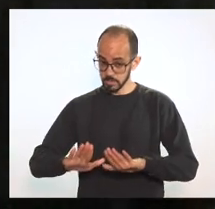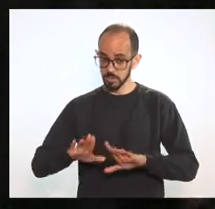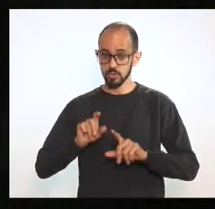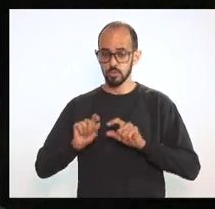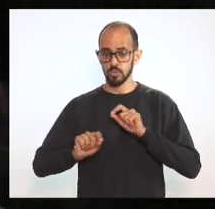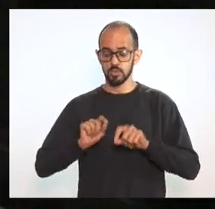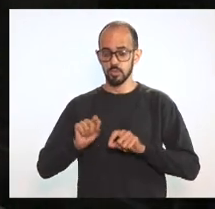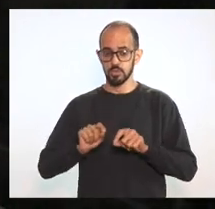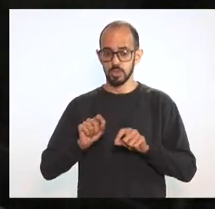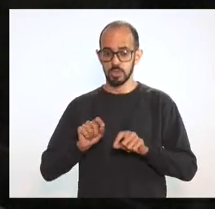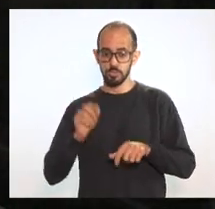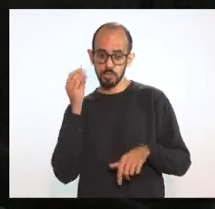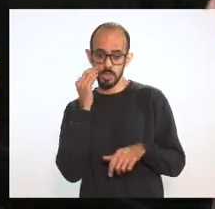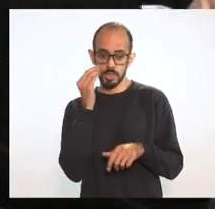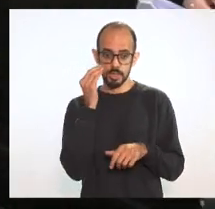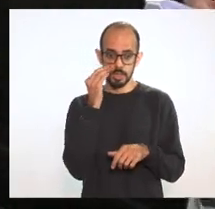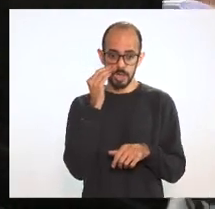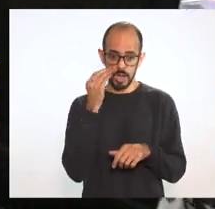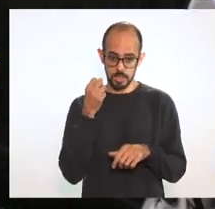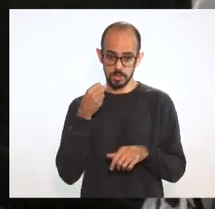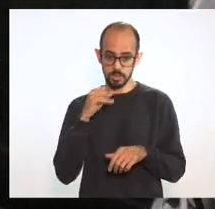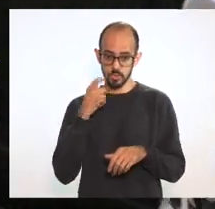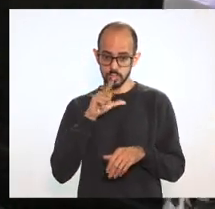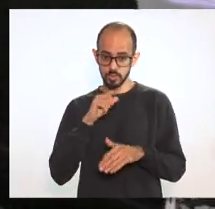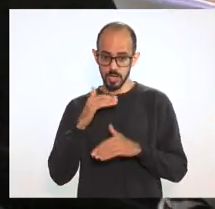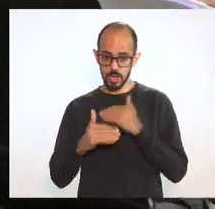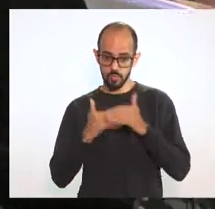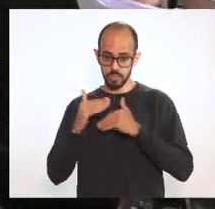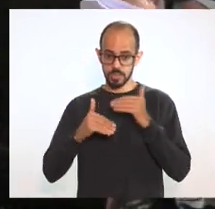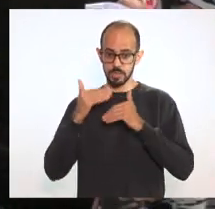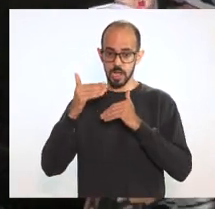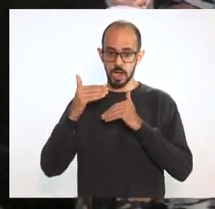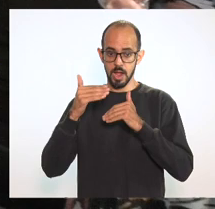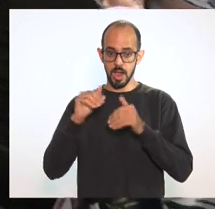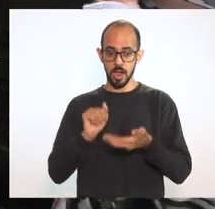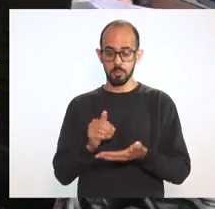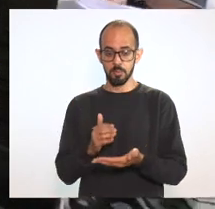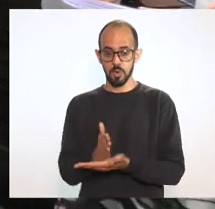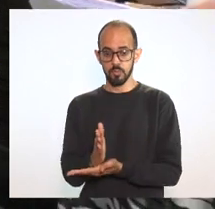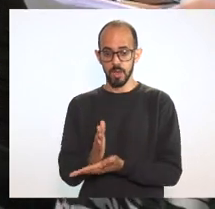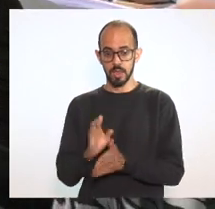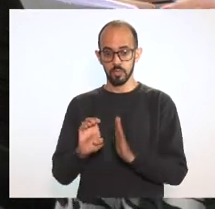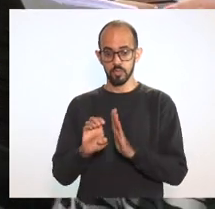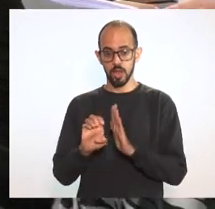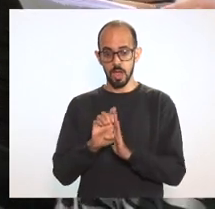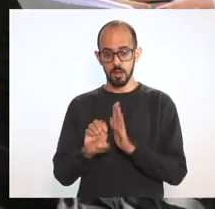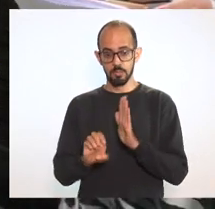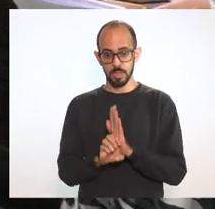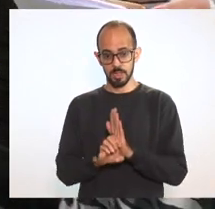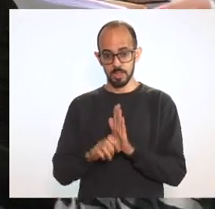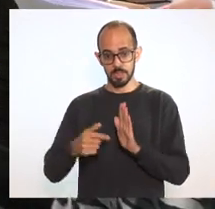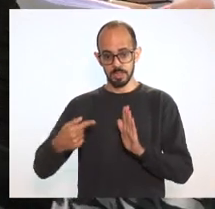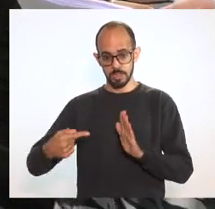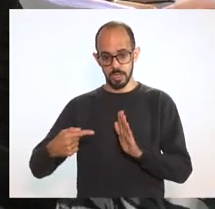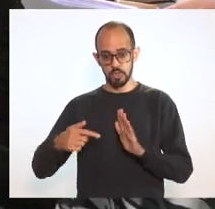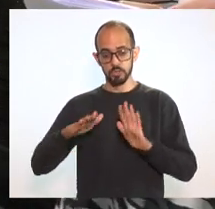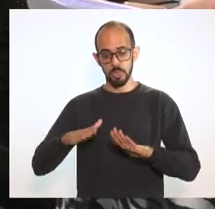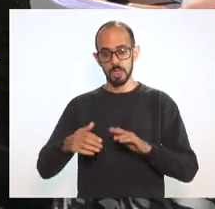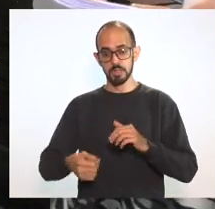porém, para tentar ver se avança, não sei se vai avançar mais, aprovar a emenda número 7, com